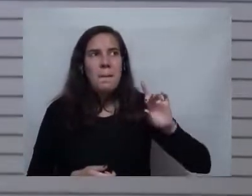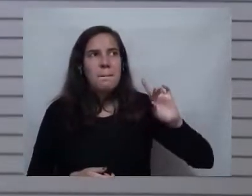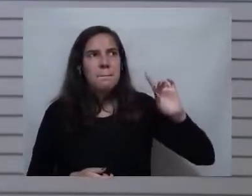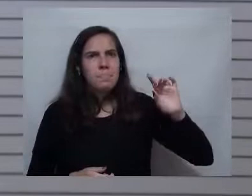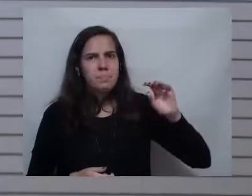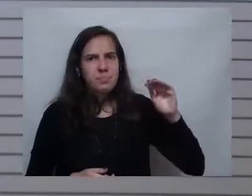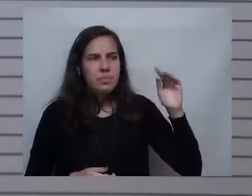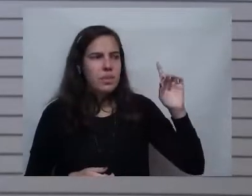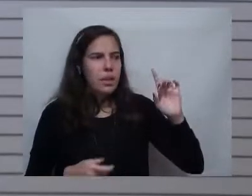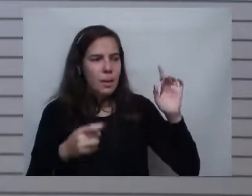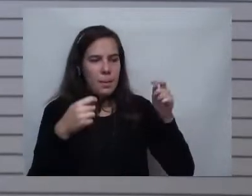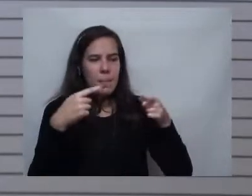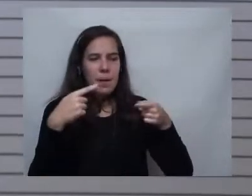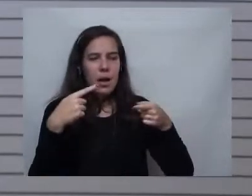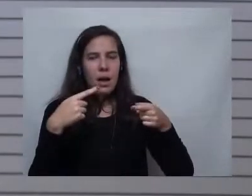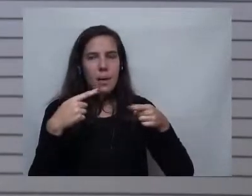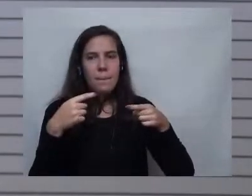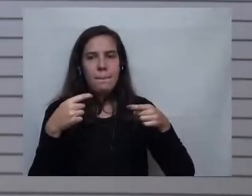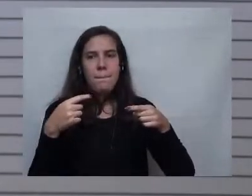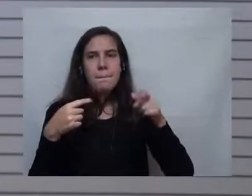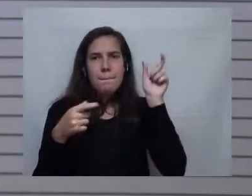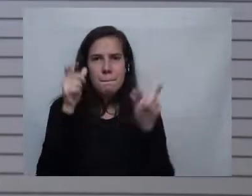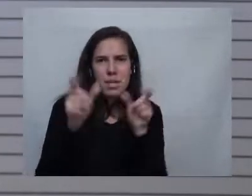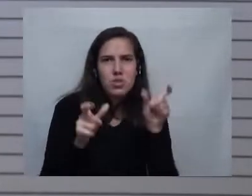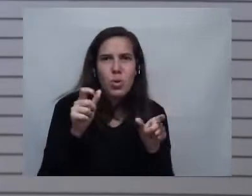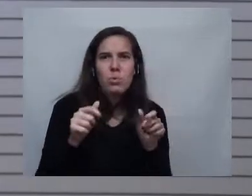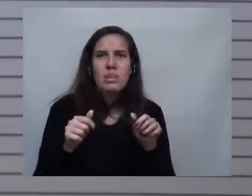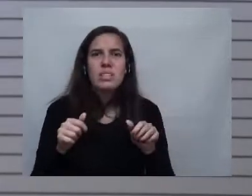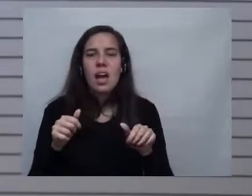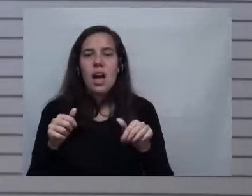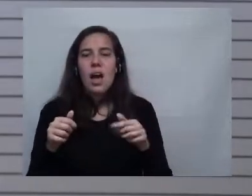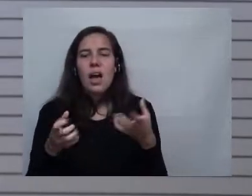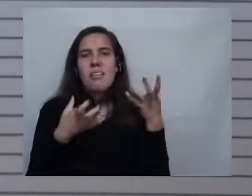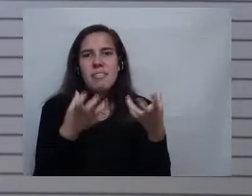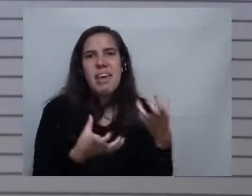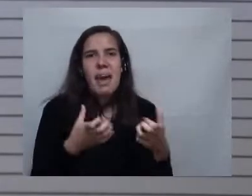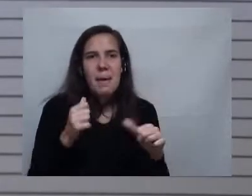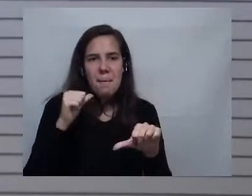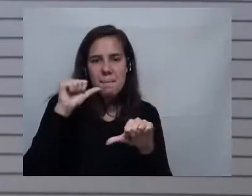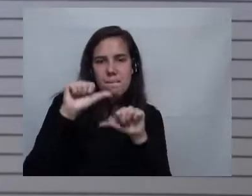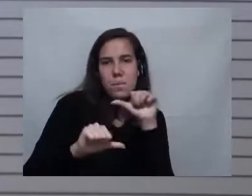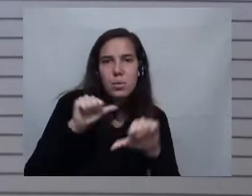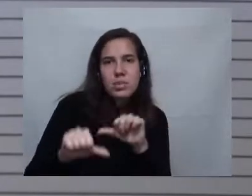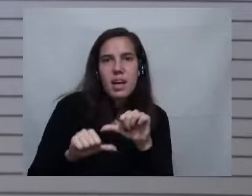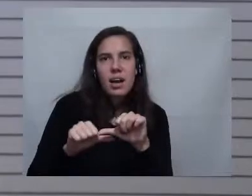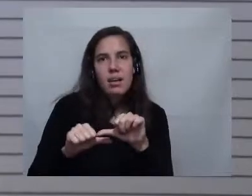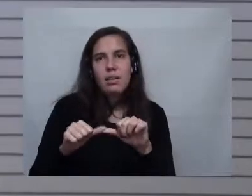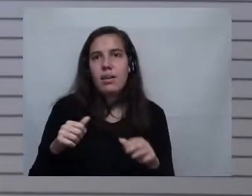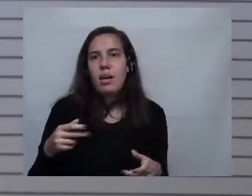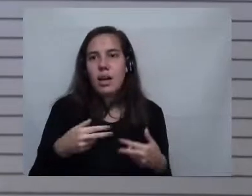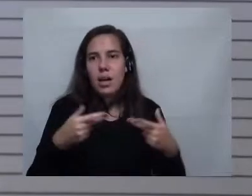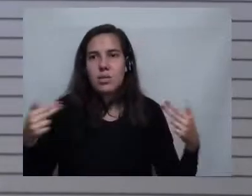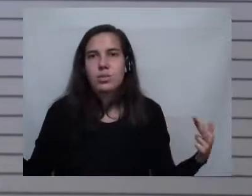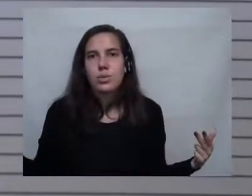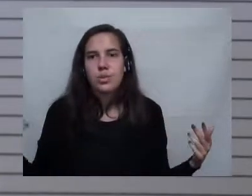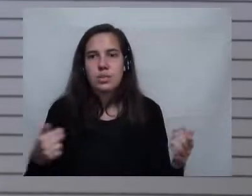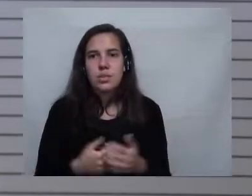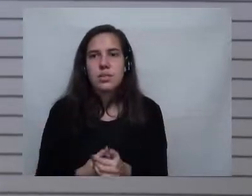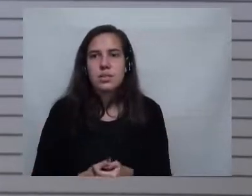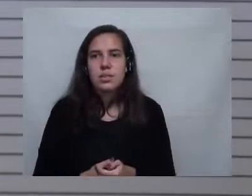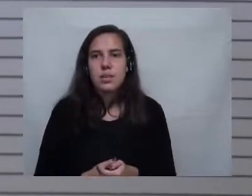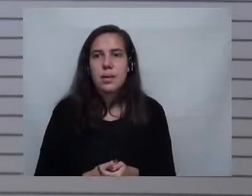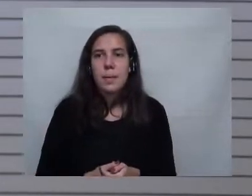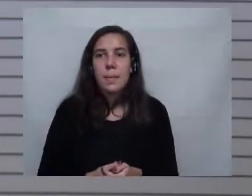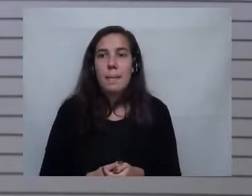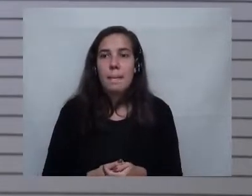porque 999/1000 só que eu não sei só de um É eu sei de vários é só que eu sei também